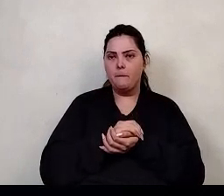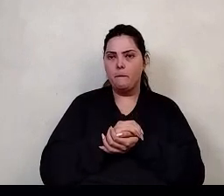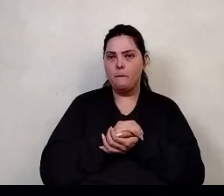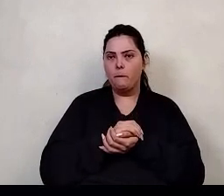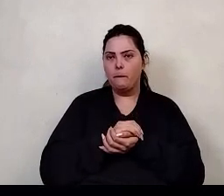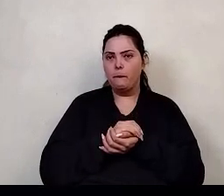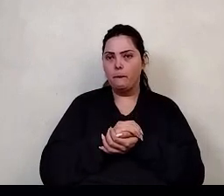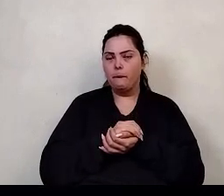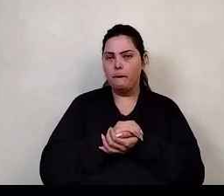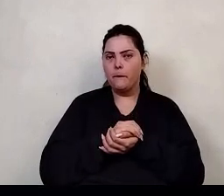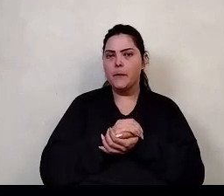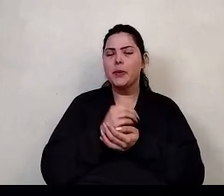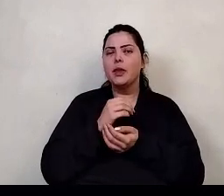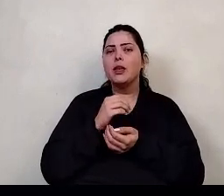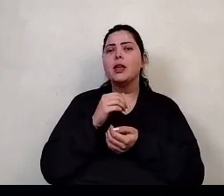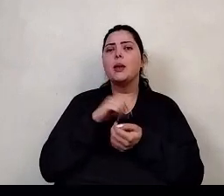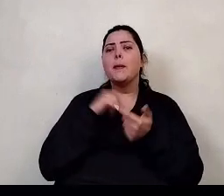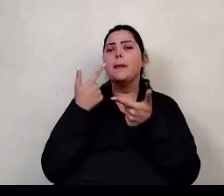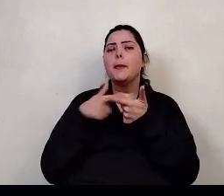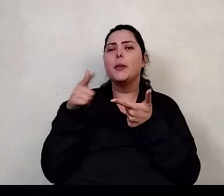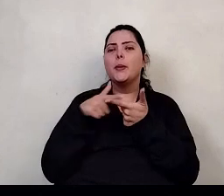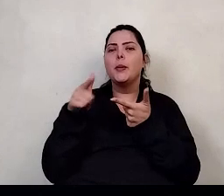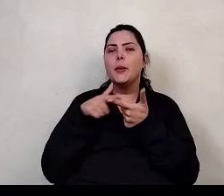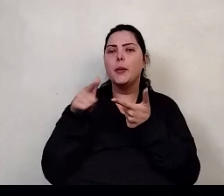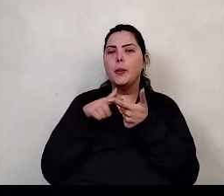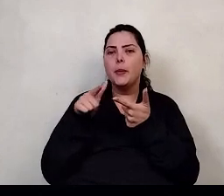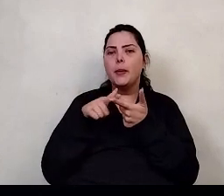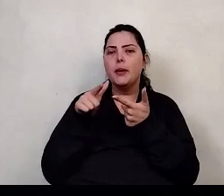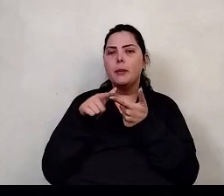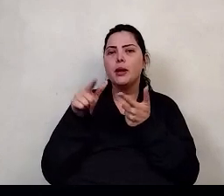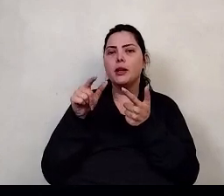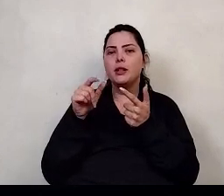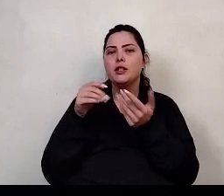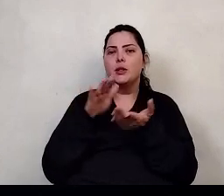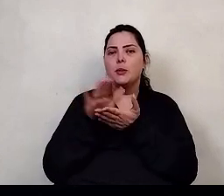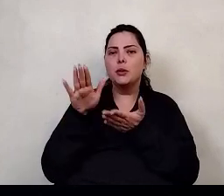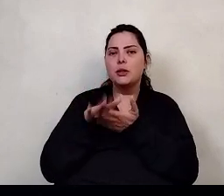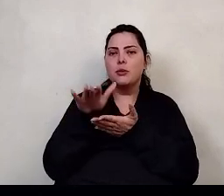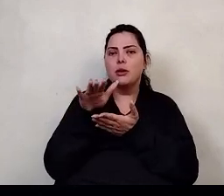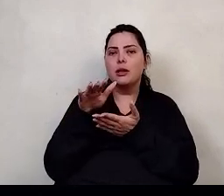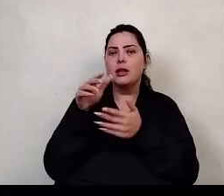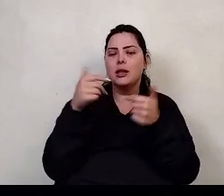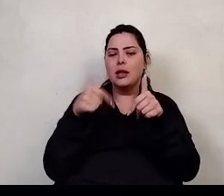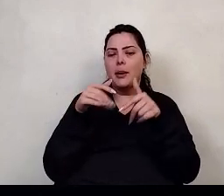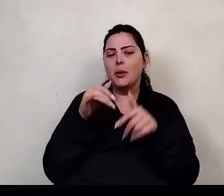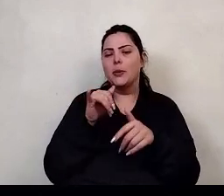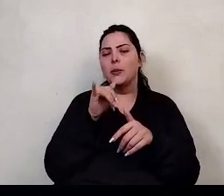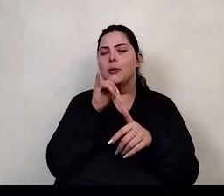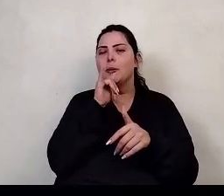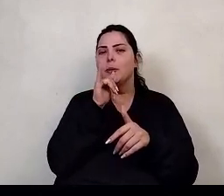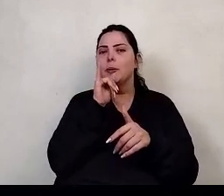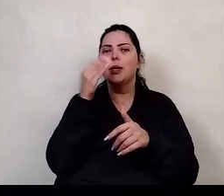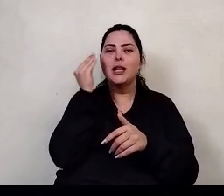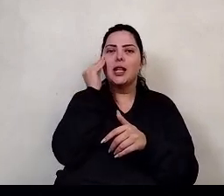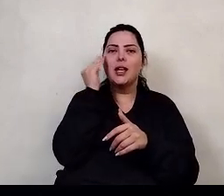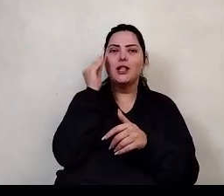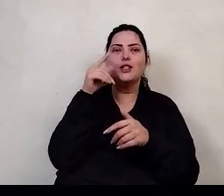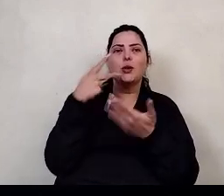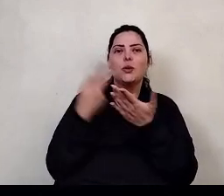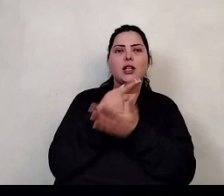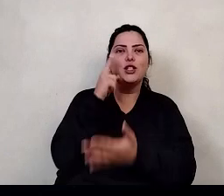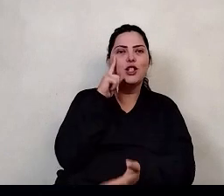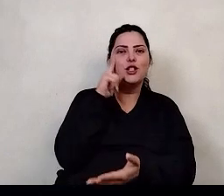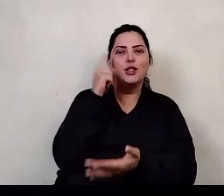quem ainda tem problemas em produção, mesmo trabalhando com testes? Quem é que ainda tem esse tipo de situação no dia a dia? É isso